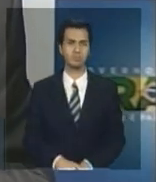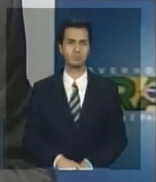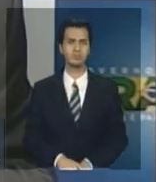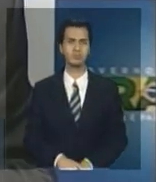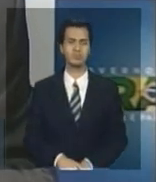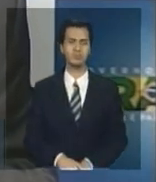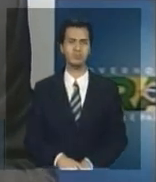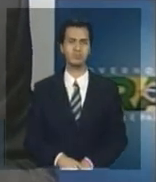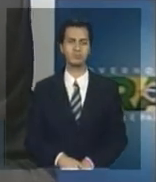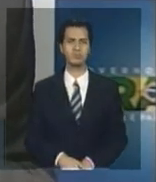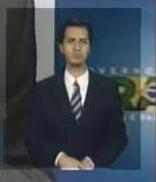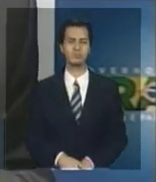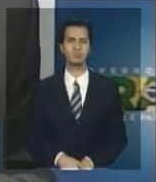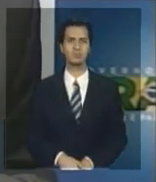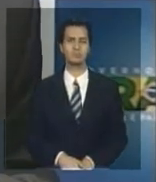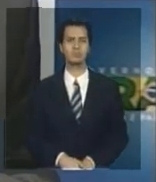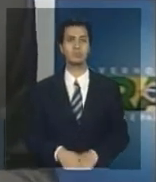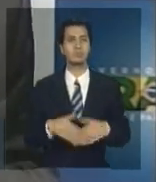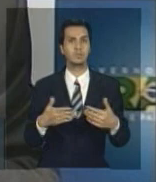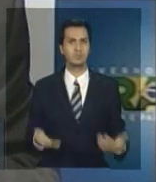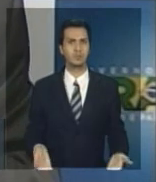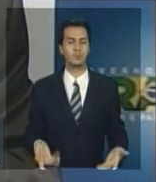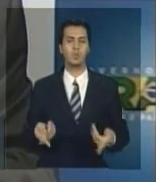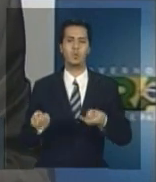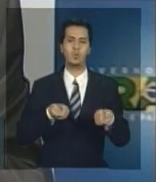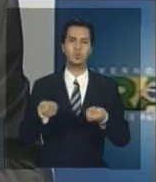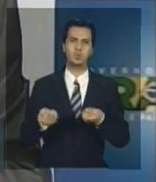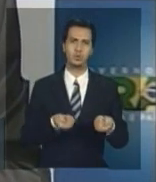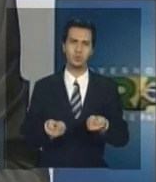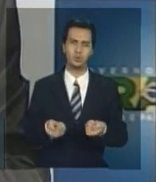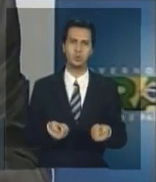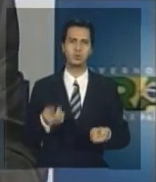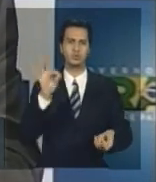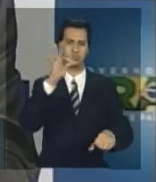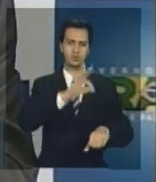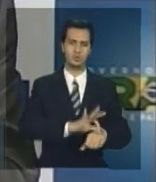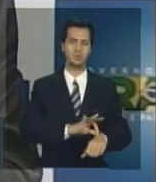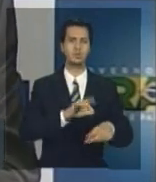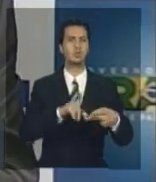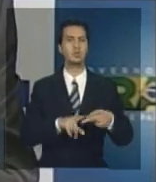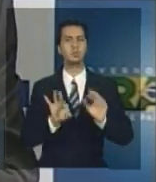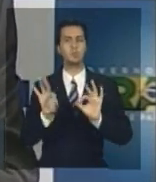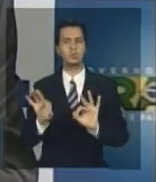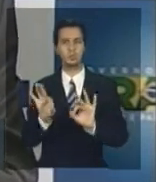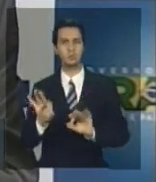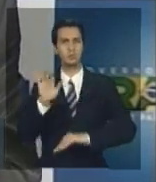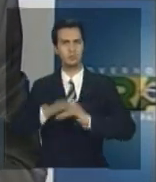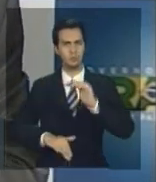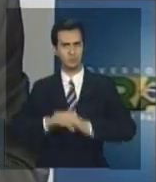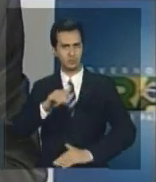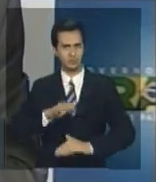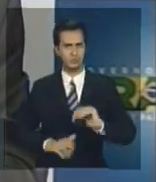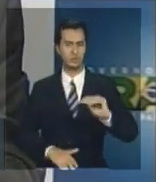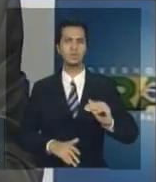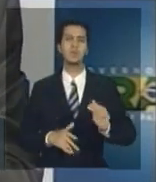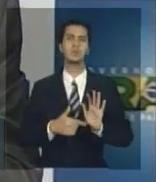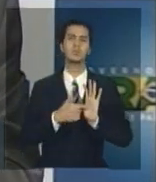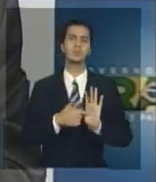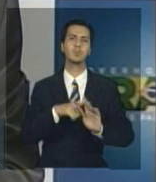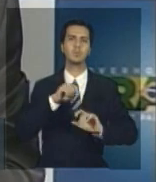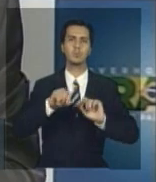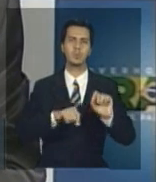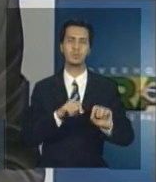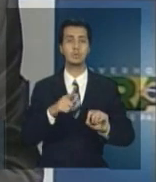combinação de controle do mosquito com organização dos serviços, qualificação dos profissionais, mostra, por exemplo,